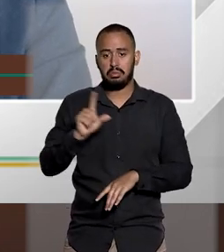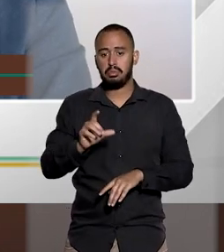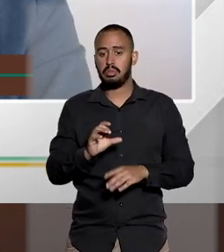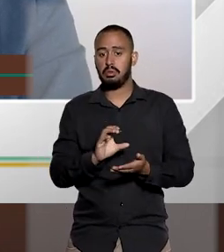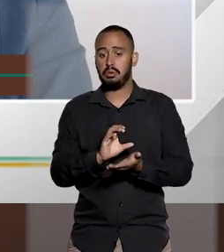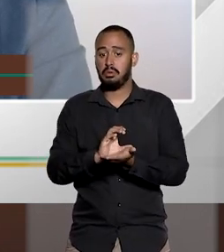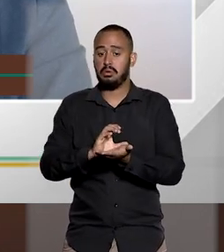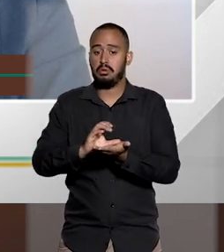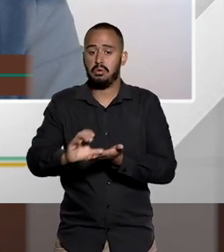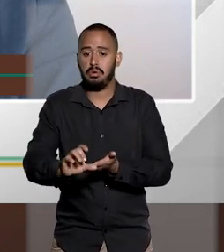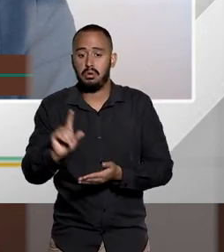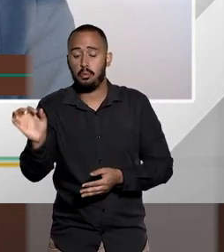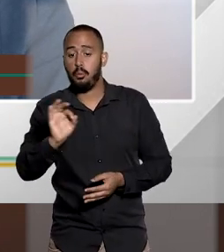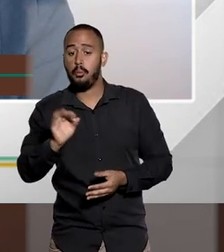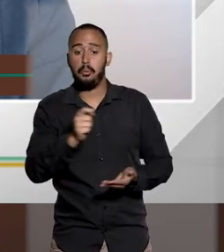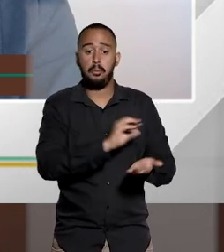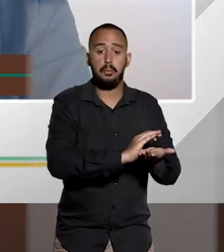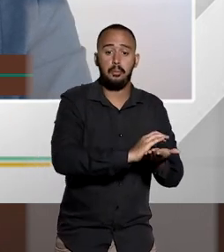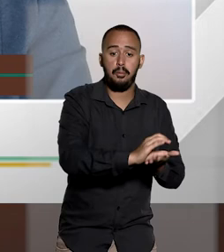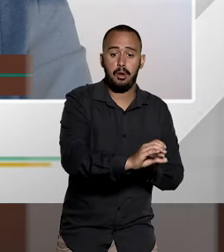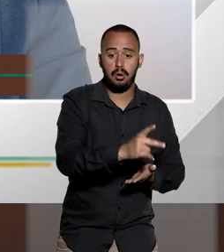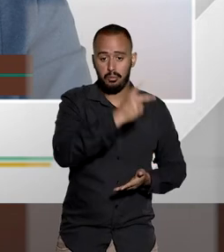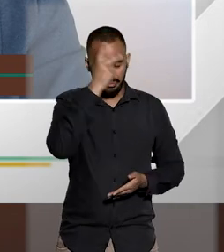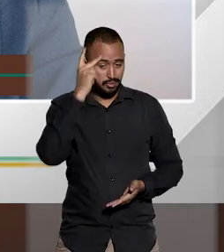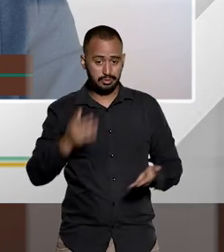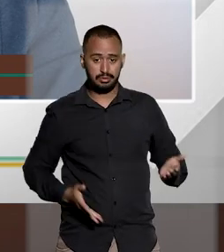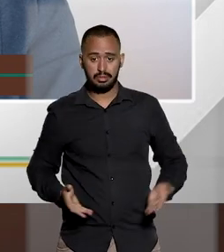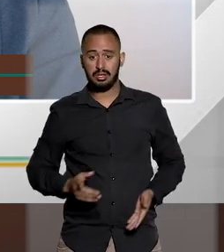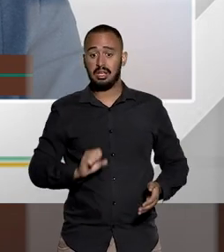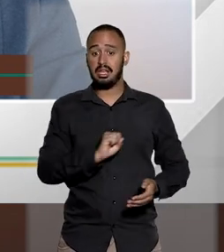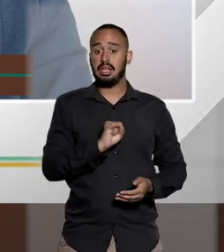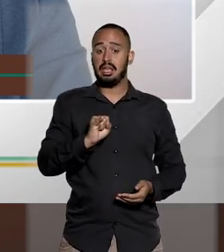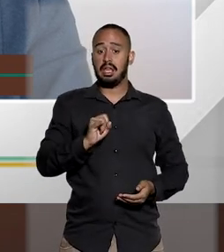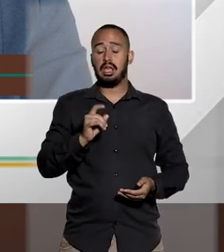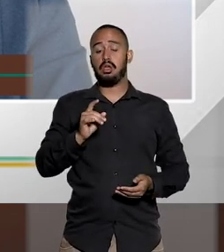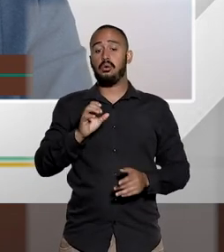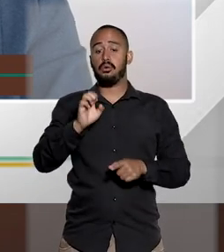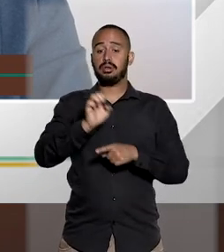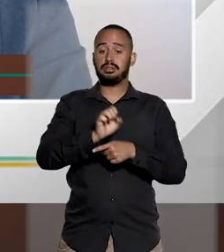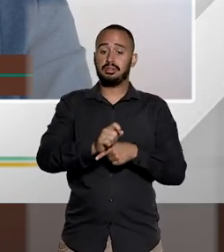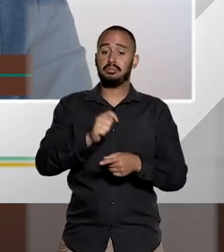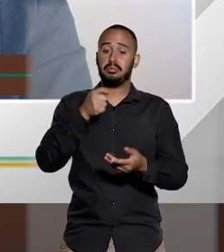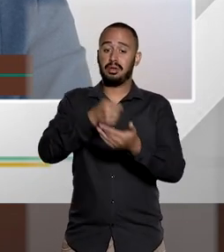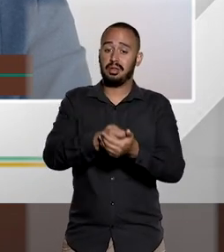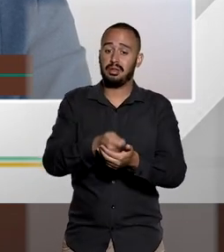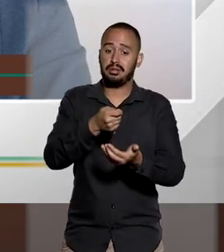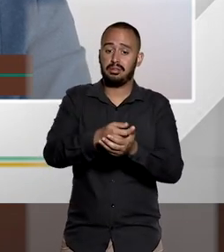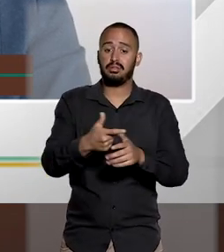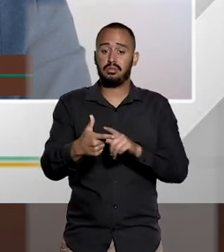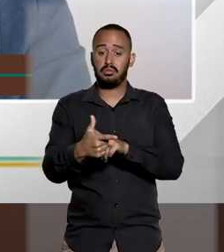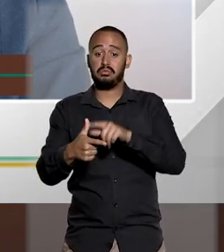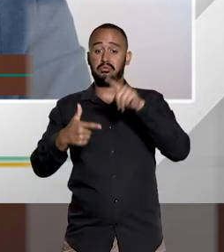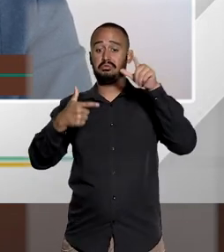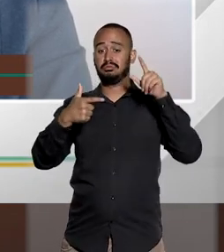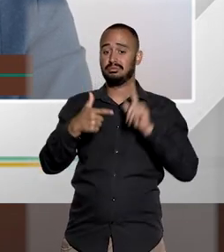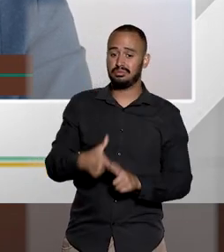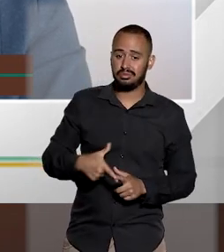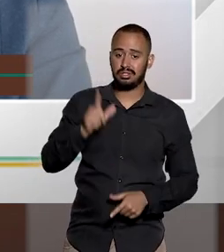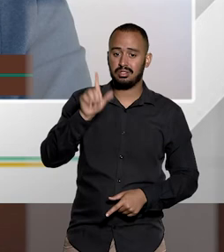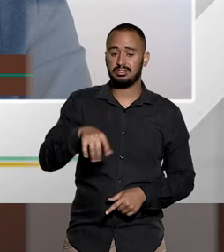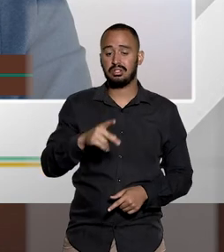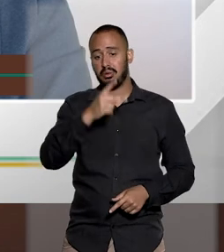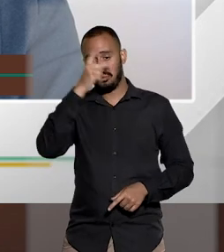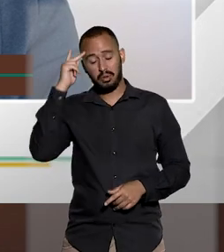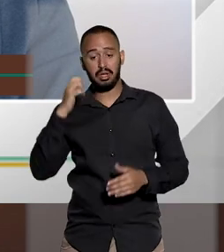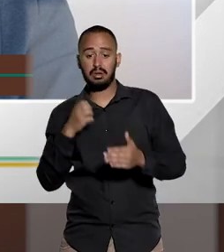não há o pagamento da mão de obra, o Estado vai acabar pagando duas vezes por essa mão de obra que não foi adimplida por parte